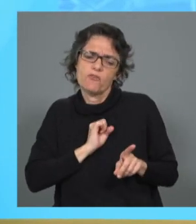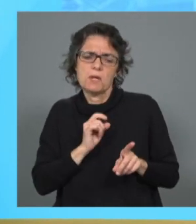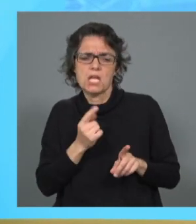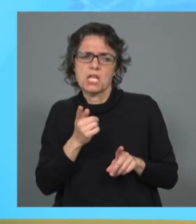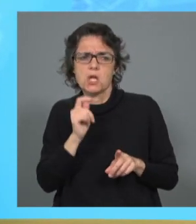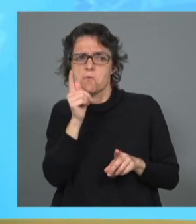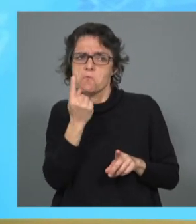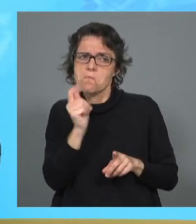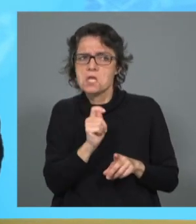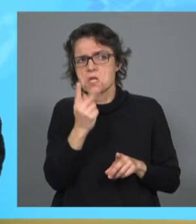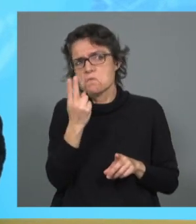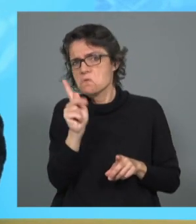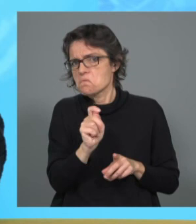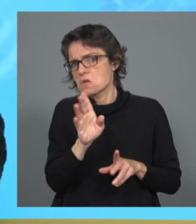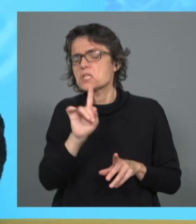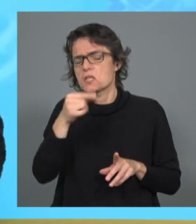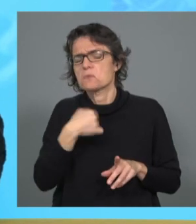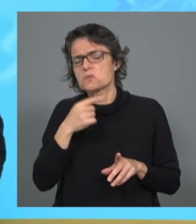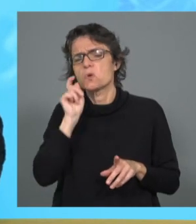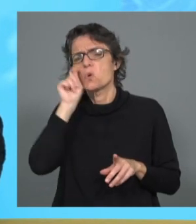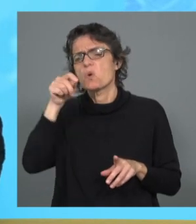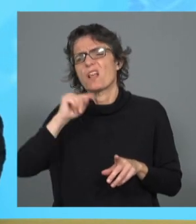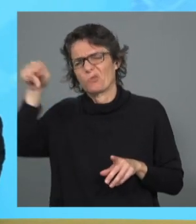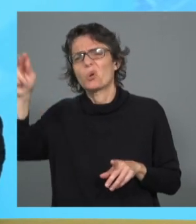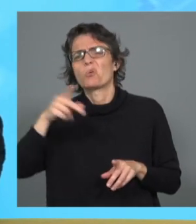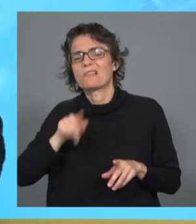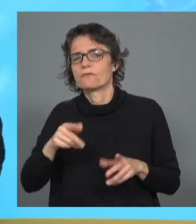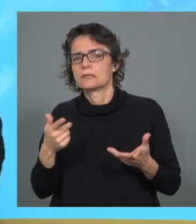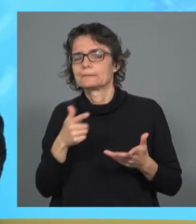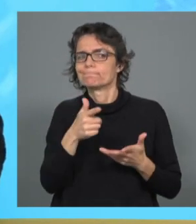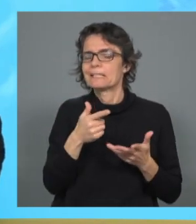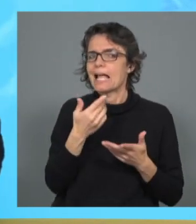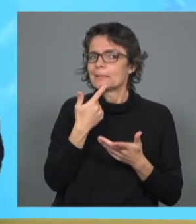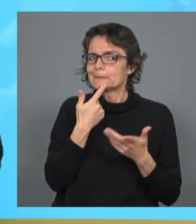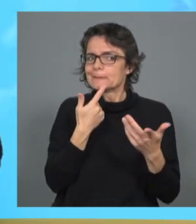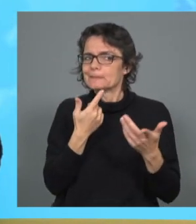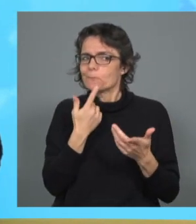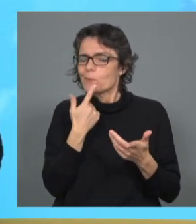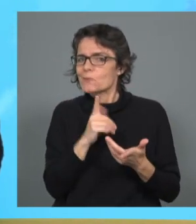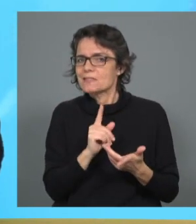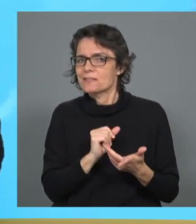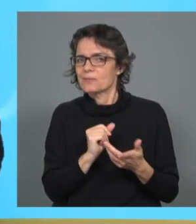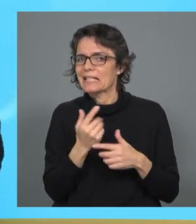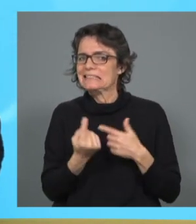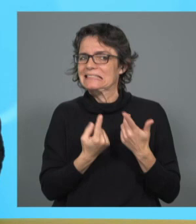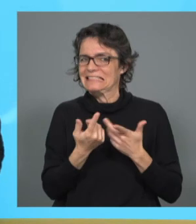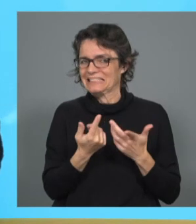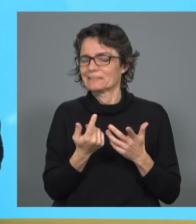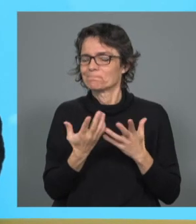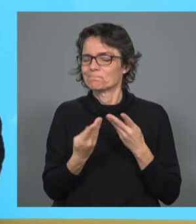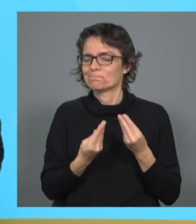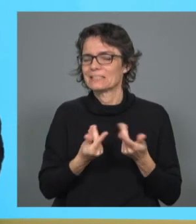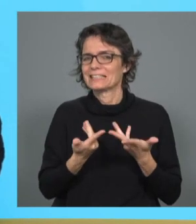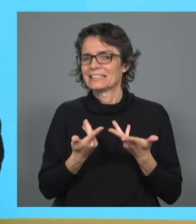ou 2 meses até isto passar e depois eu quero logo voltar para a Ucrânia, não é? E às vezes não percebem que se calhar não vai ser assim tão rápido e que mesmo que a